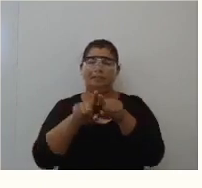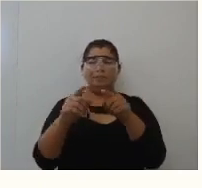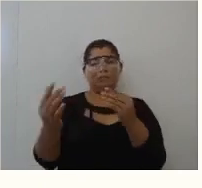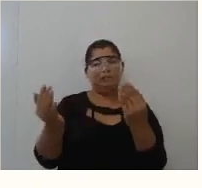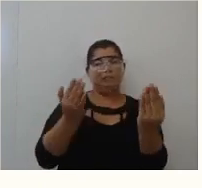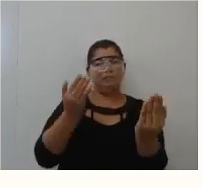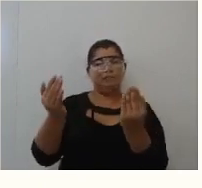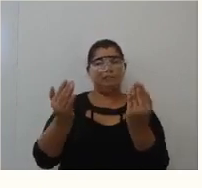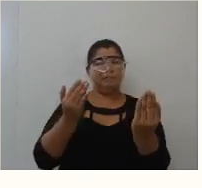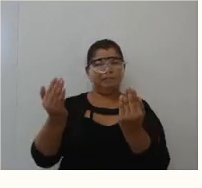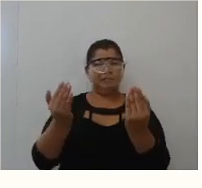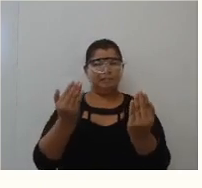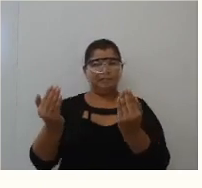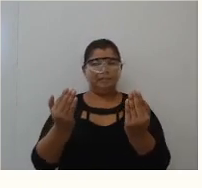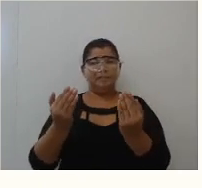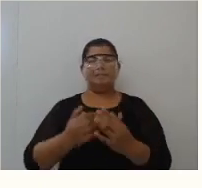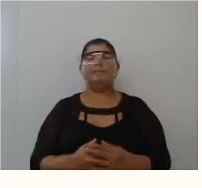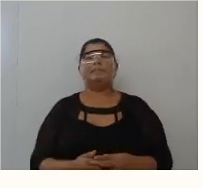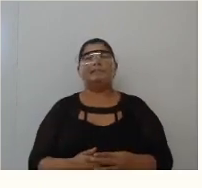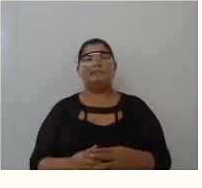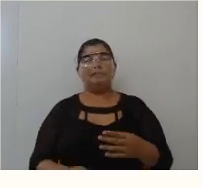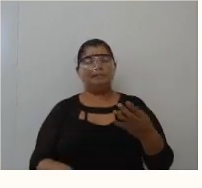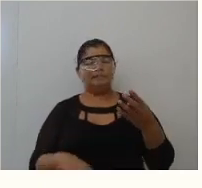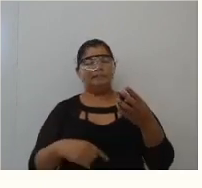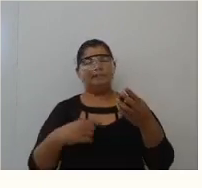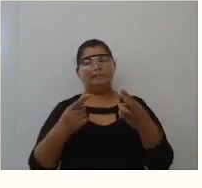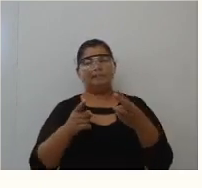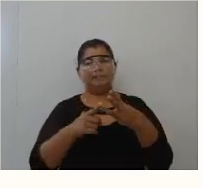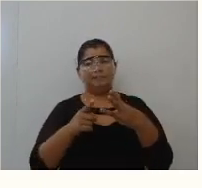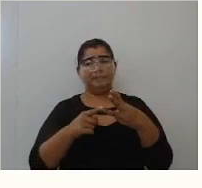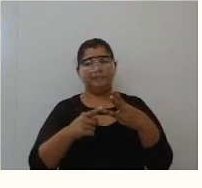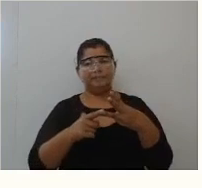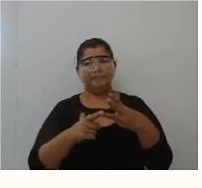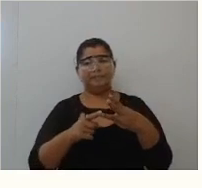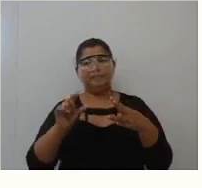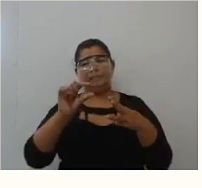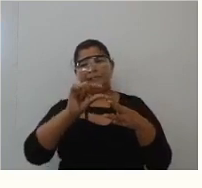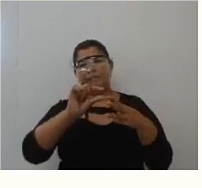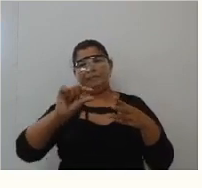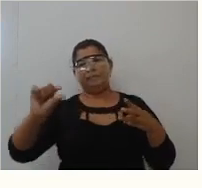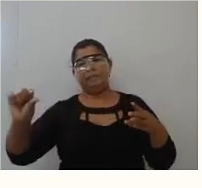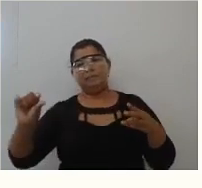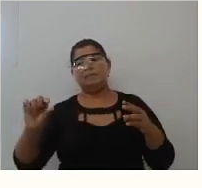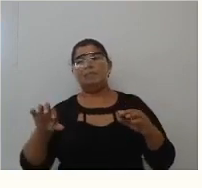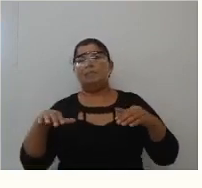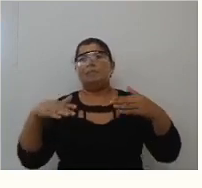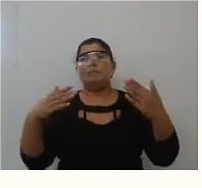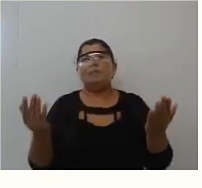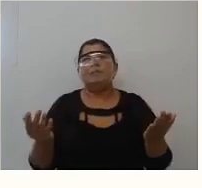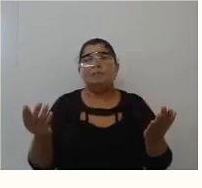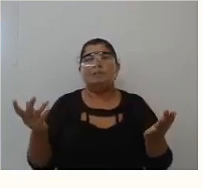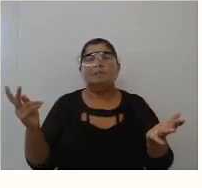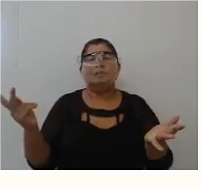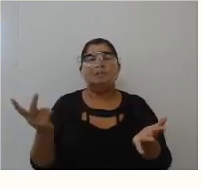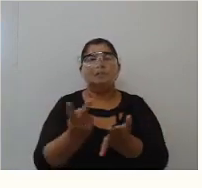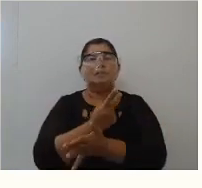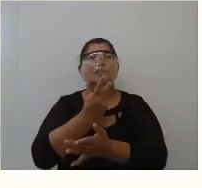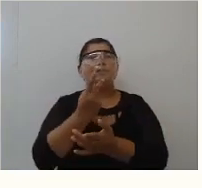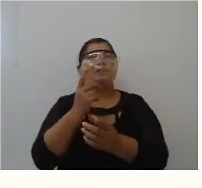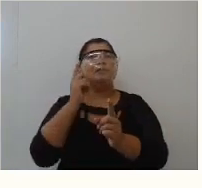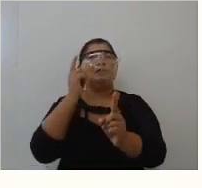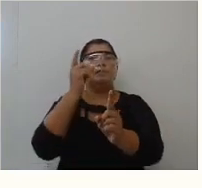comparação. Beleza? Terceira questão. Na frase, quando ocorreu o